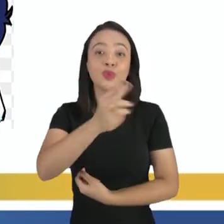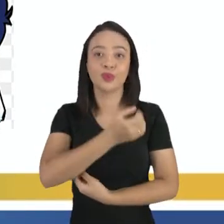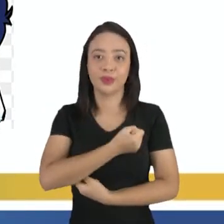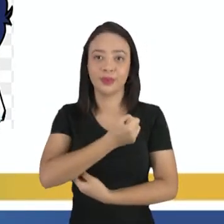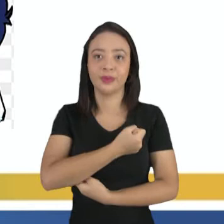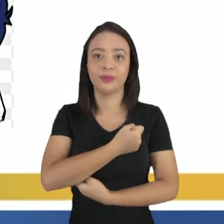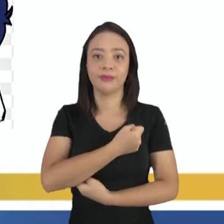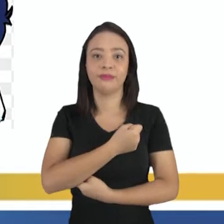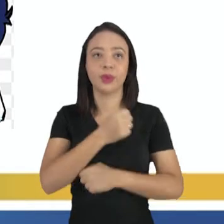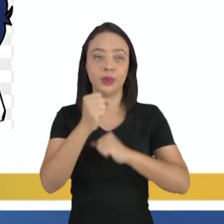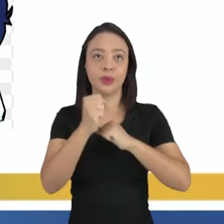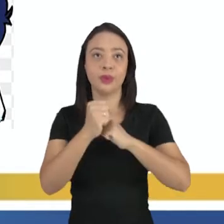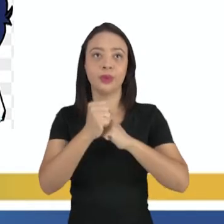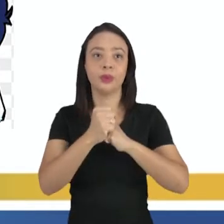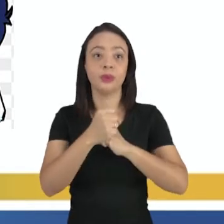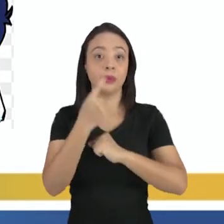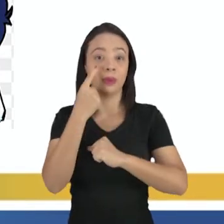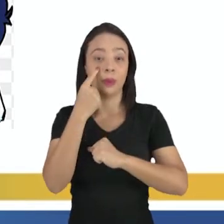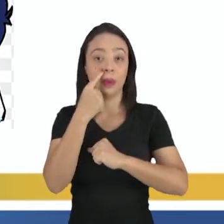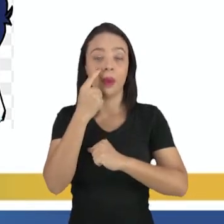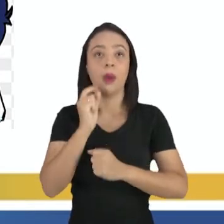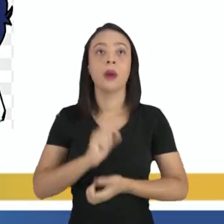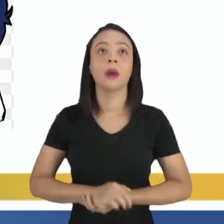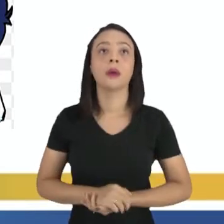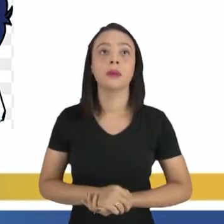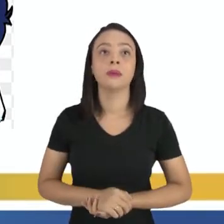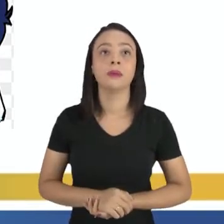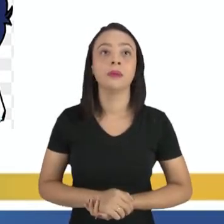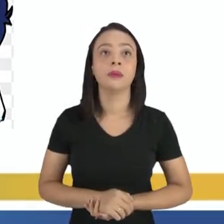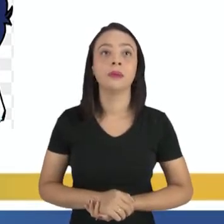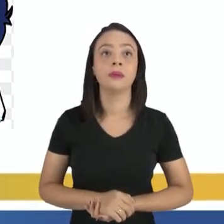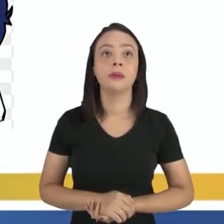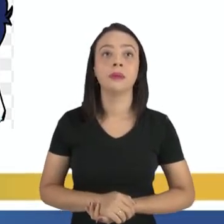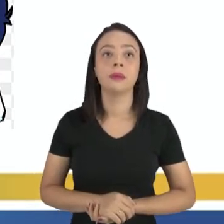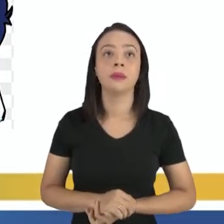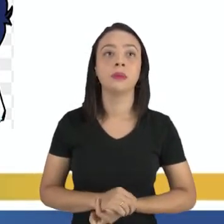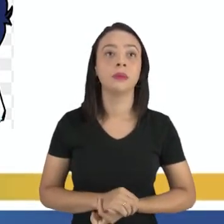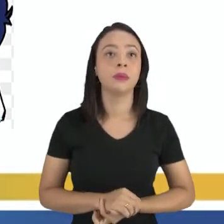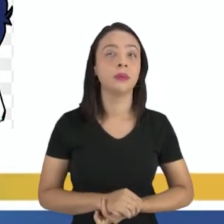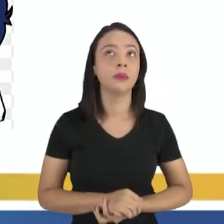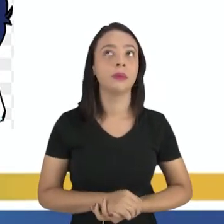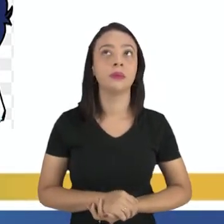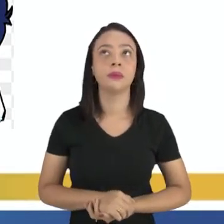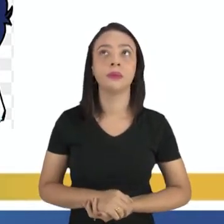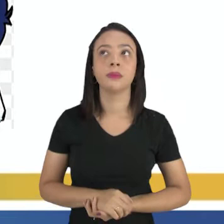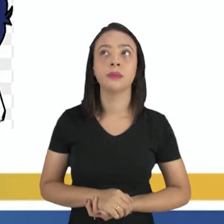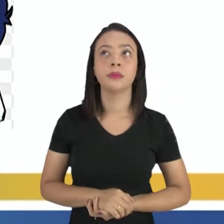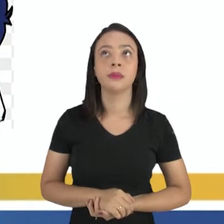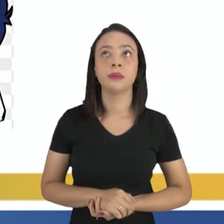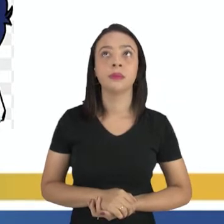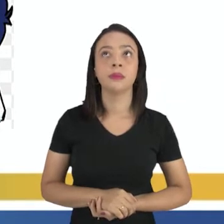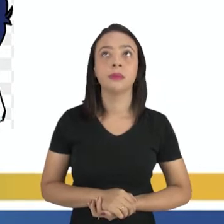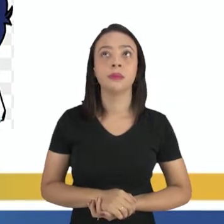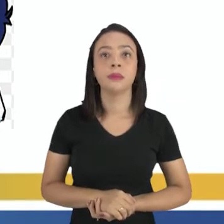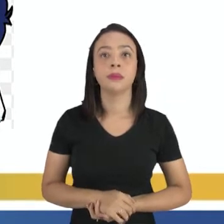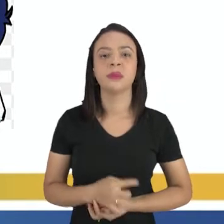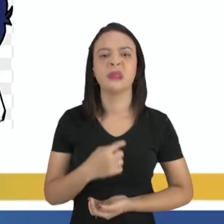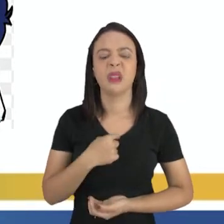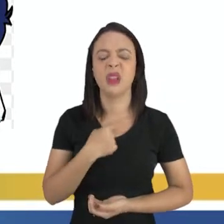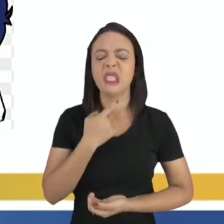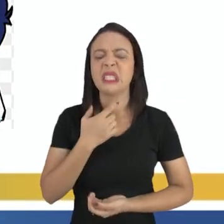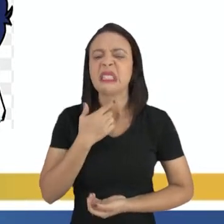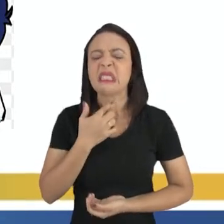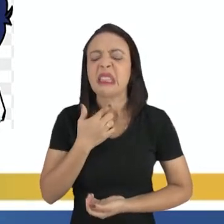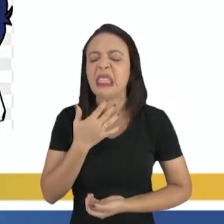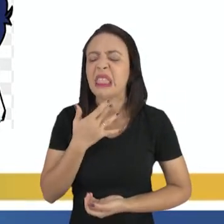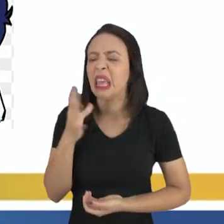esse substantivo. Olha o exemplo. I'm thirsty. Give me some water, please. Eu tô com sede.